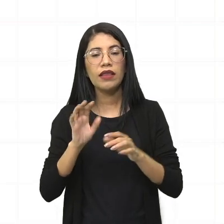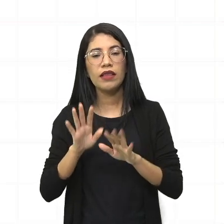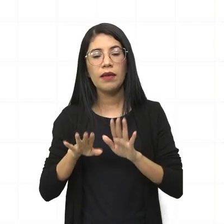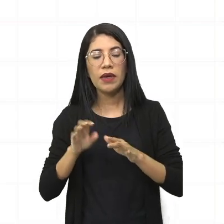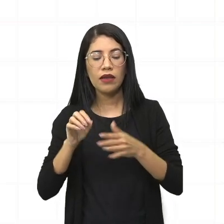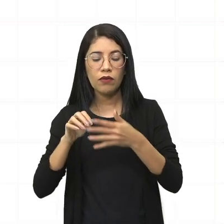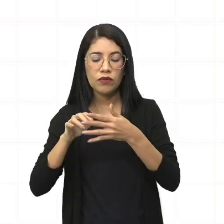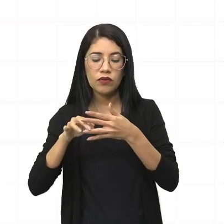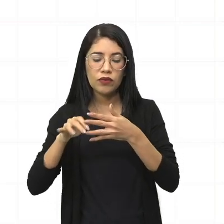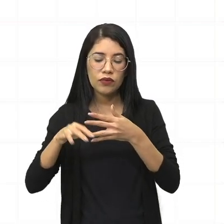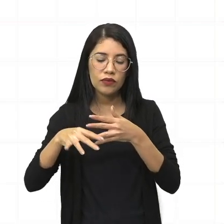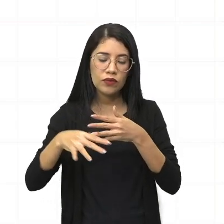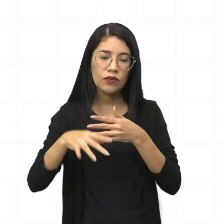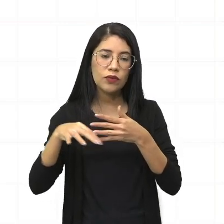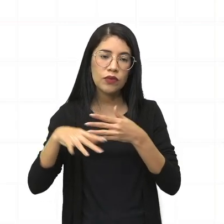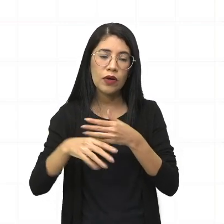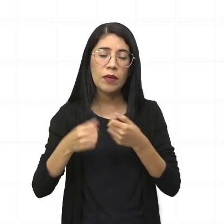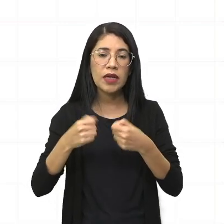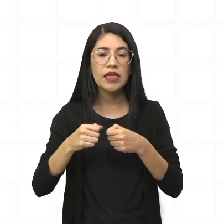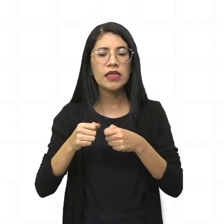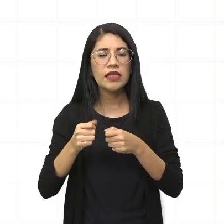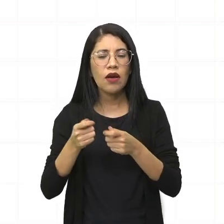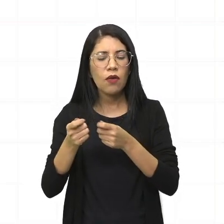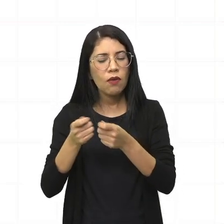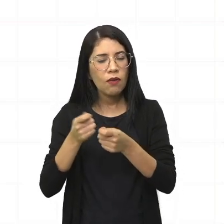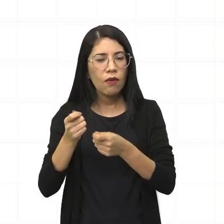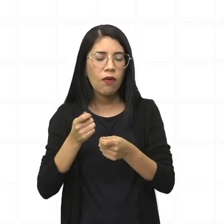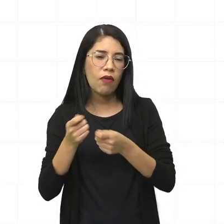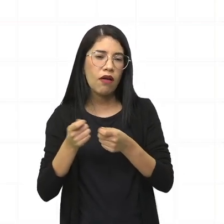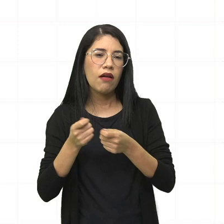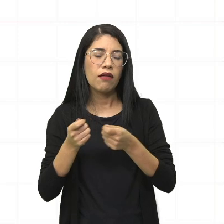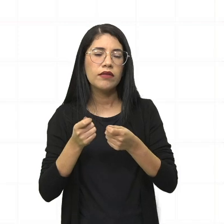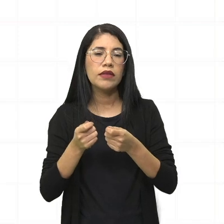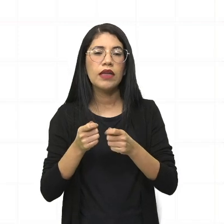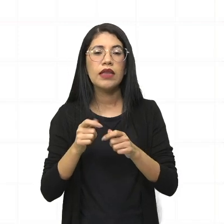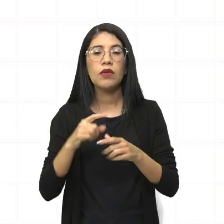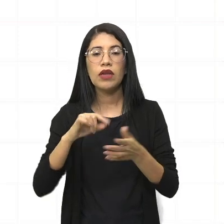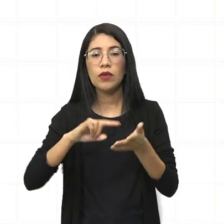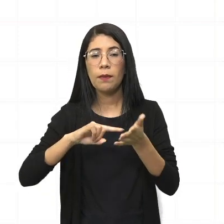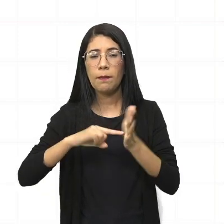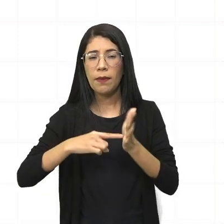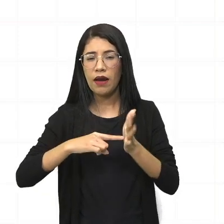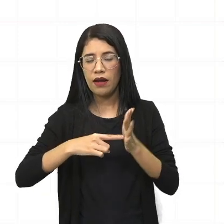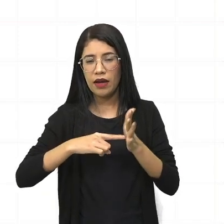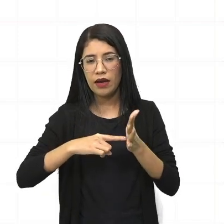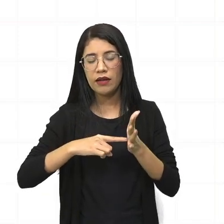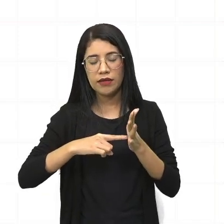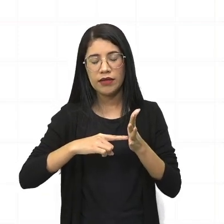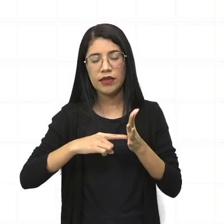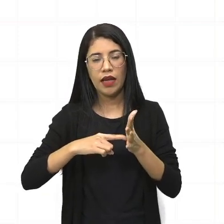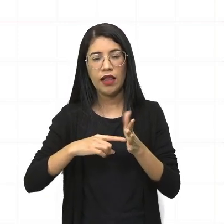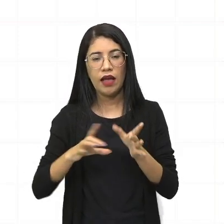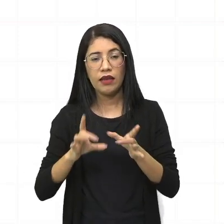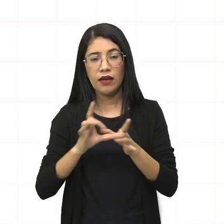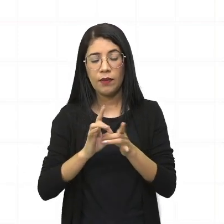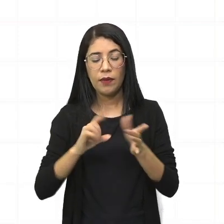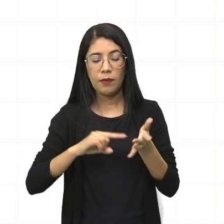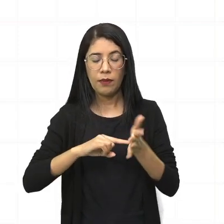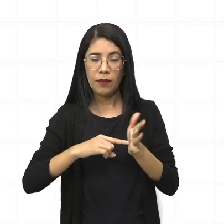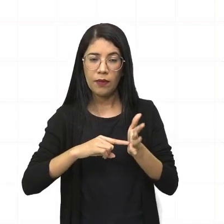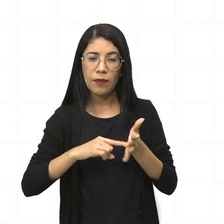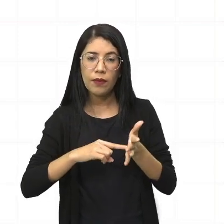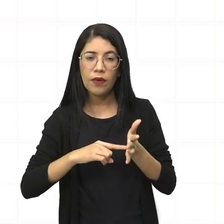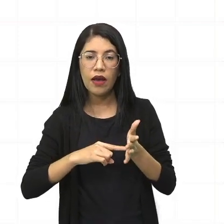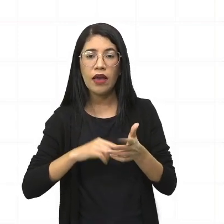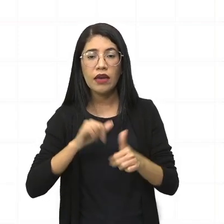em um fluxo ali controlado, aos poucos, passando por turbinas, né, que estão ali acopladas aos